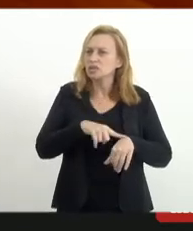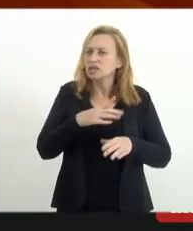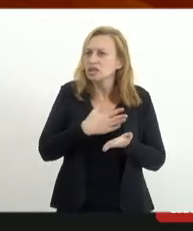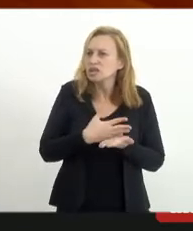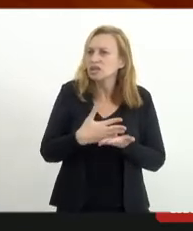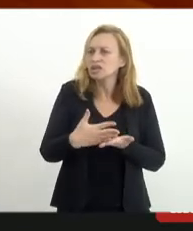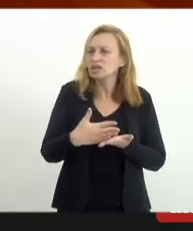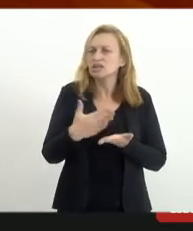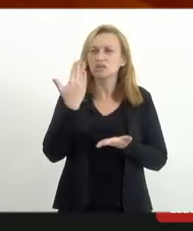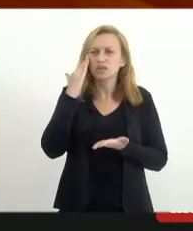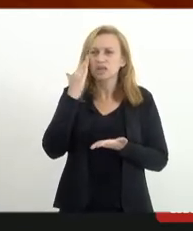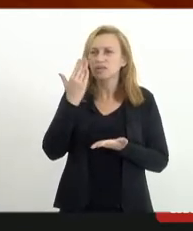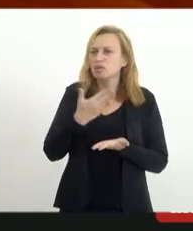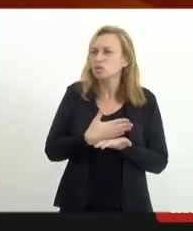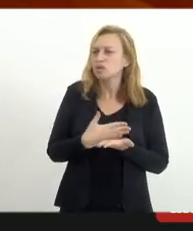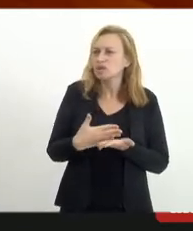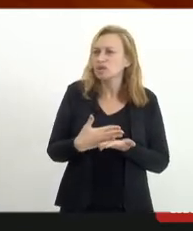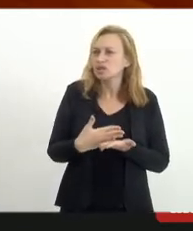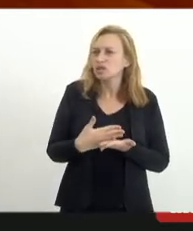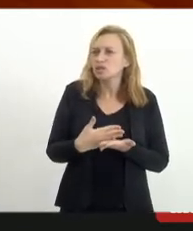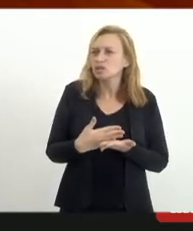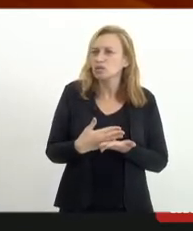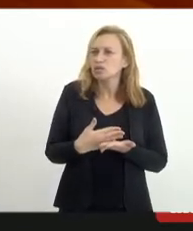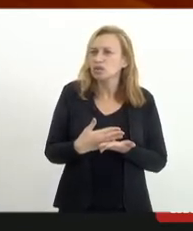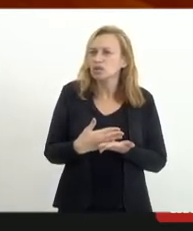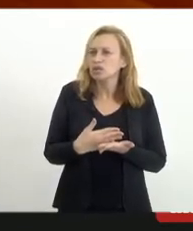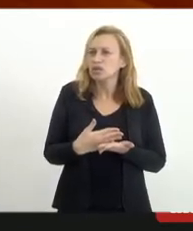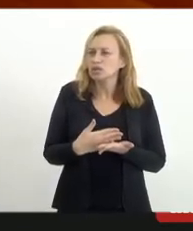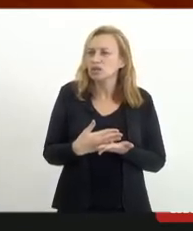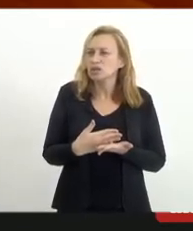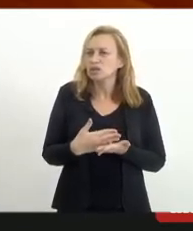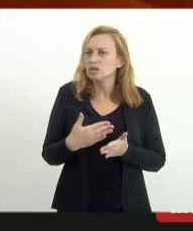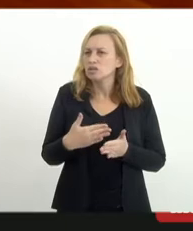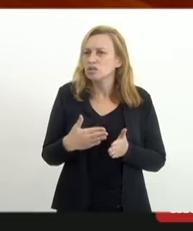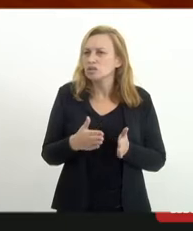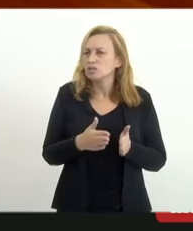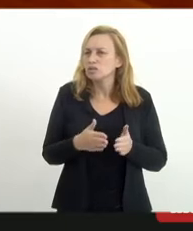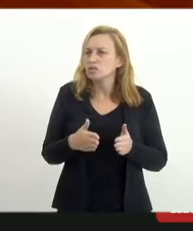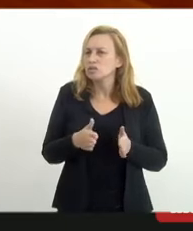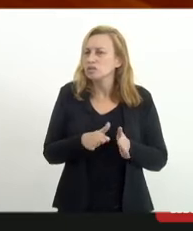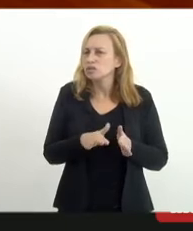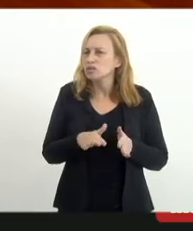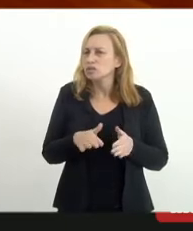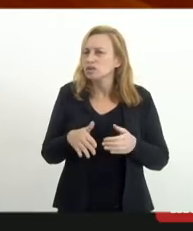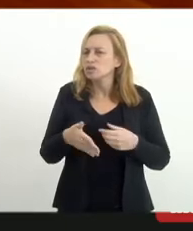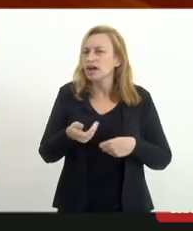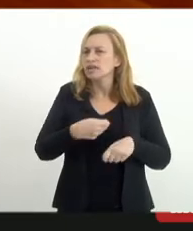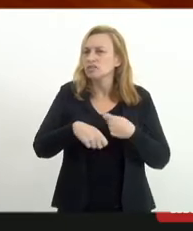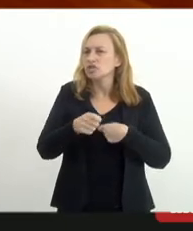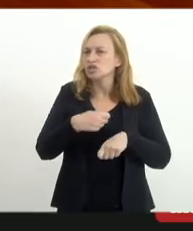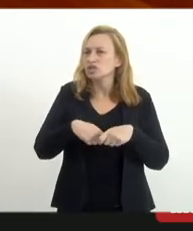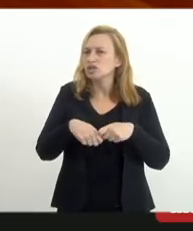sendo entendido esse lançamento o início do processo administrativo que apura